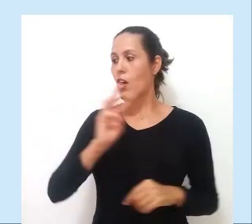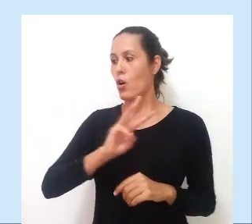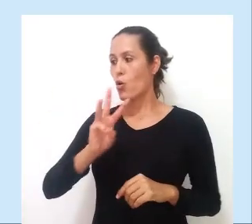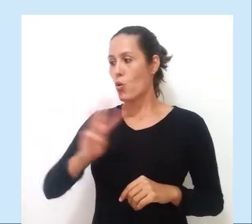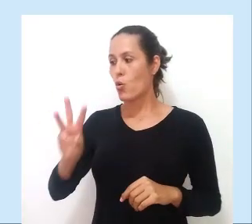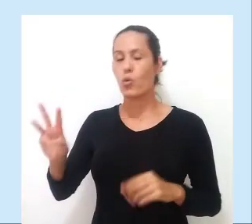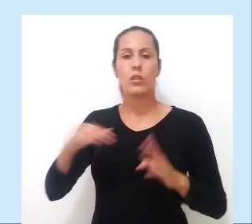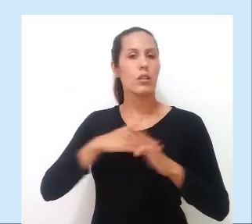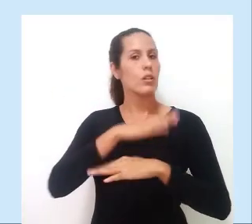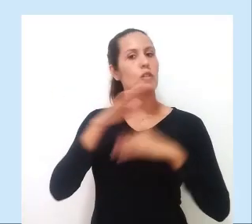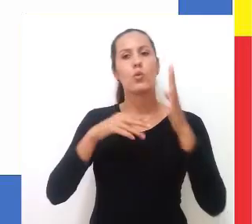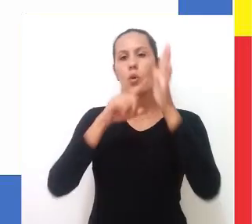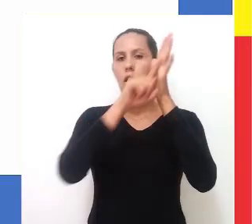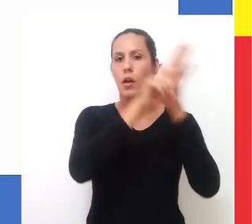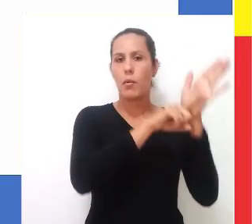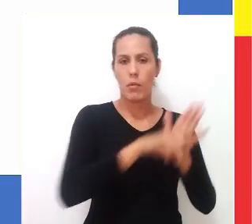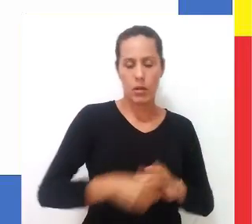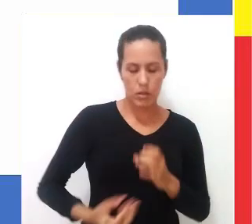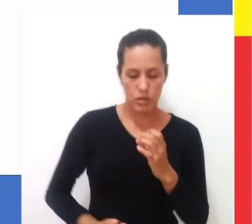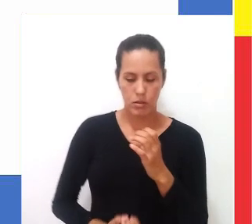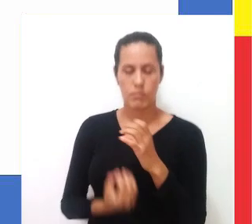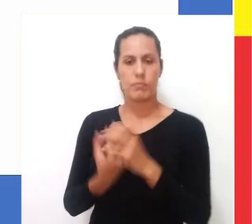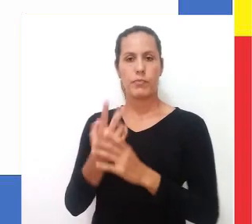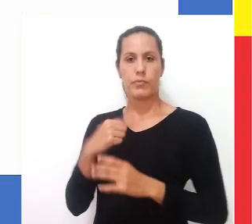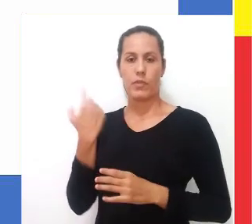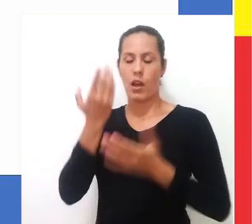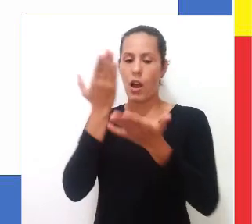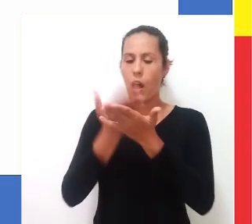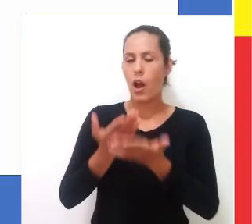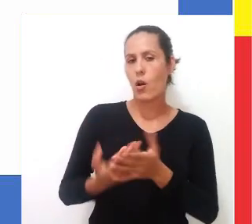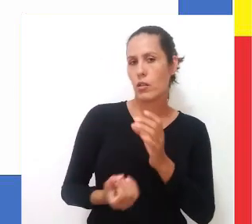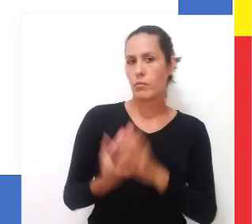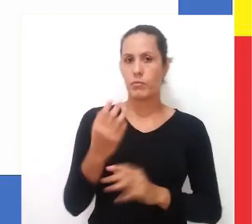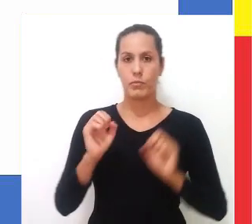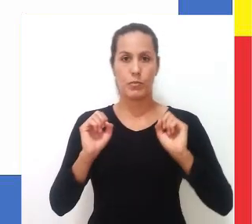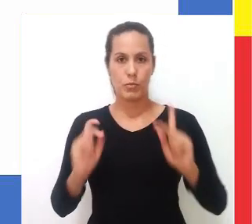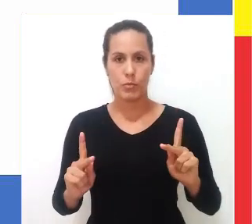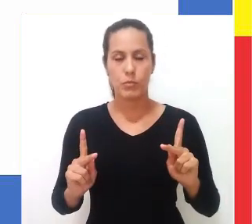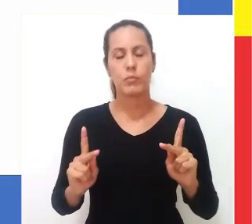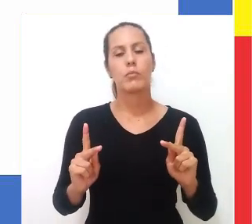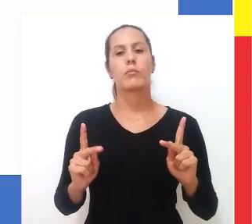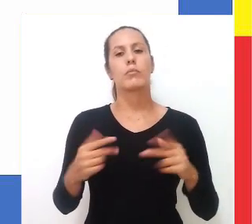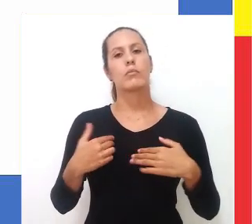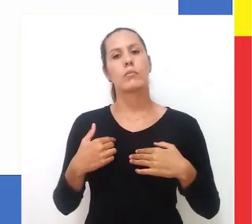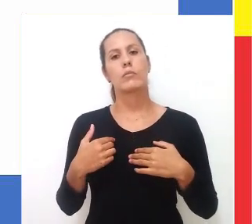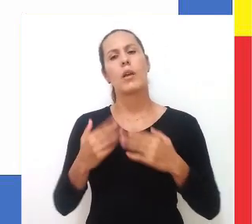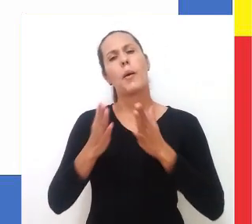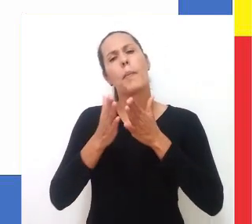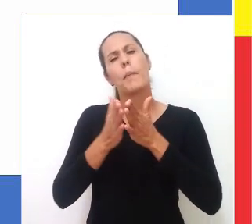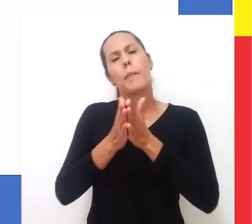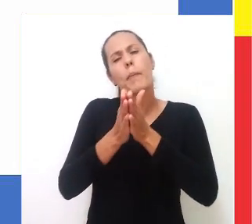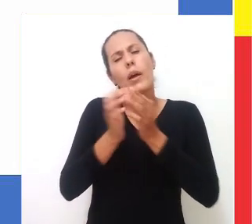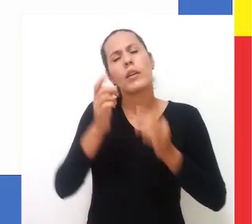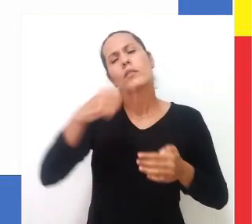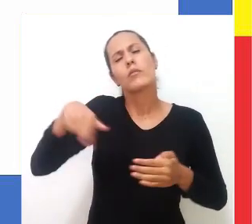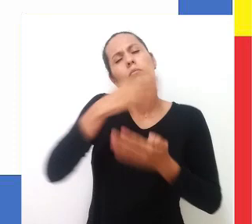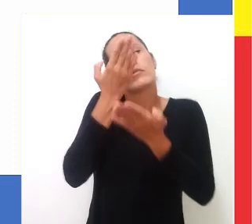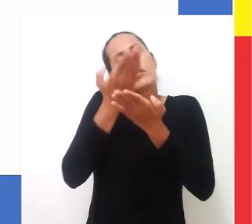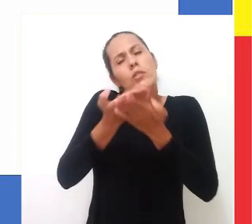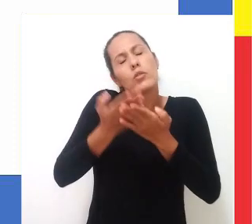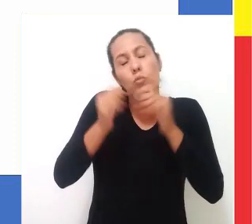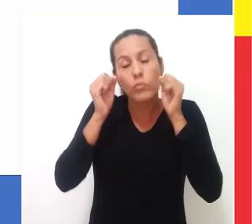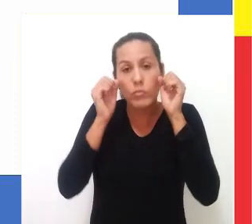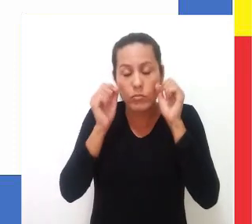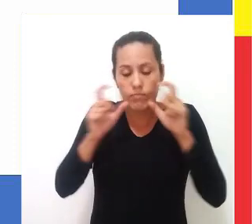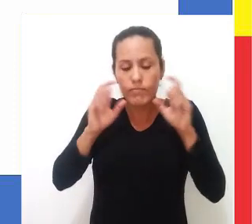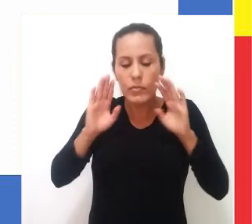vocês a tela, o link de toda a pesquisa que foi feita para construir essa aula de vocês. Então, gente, peço que